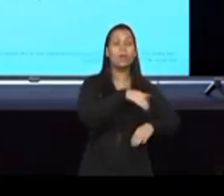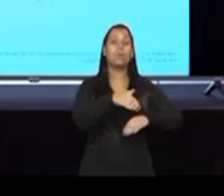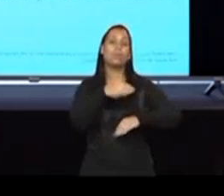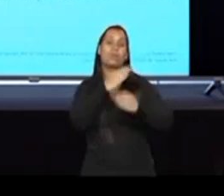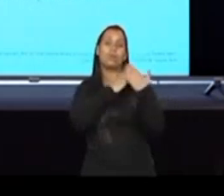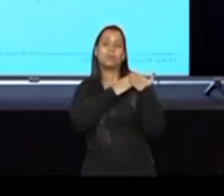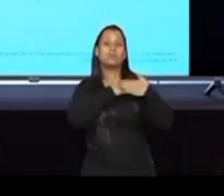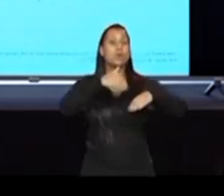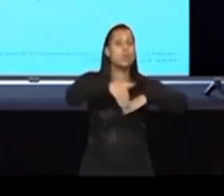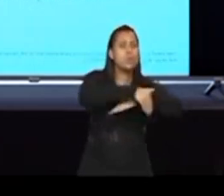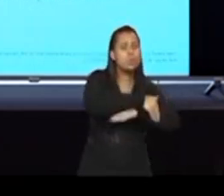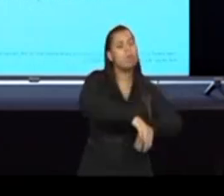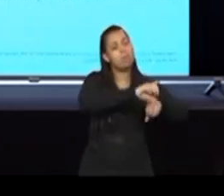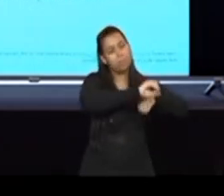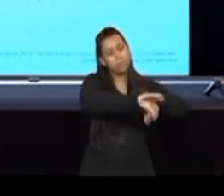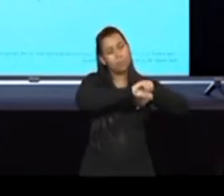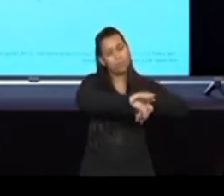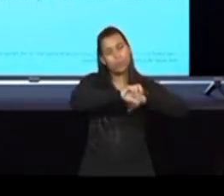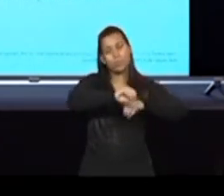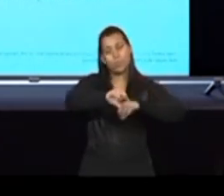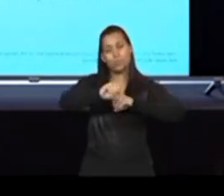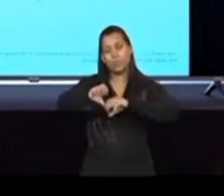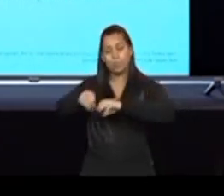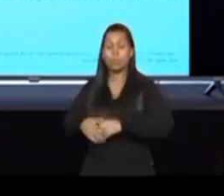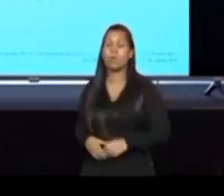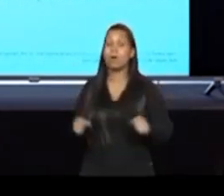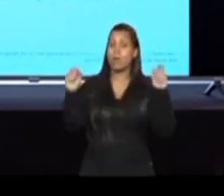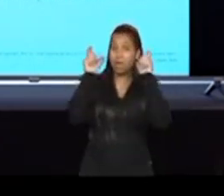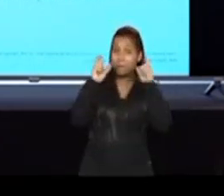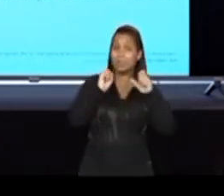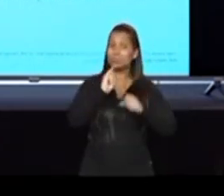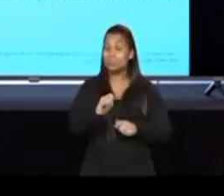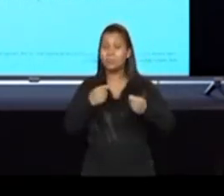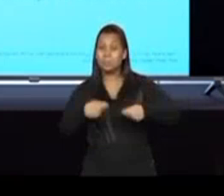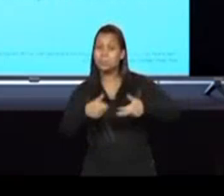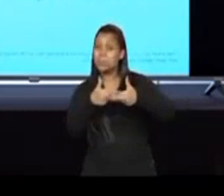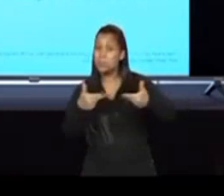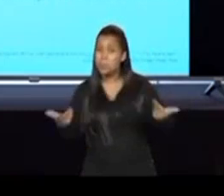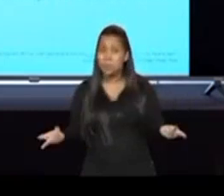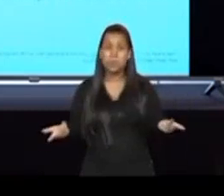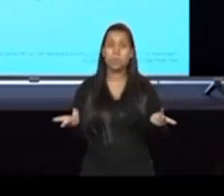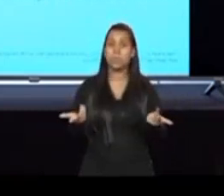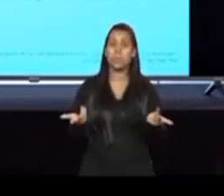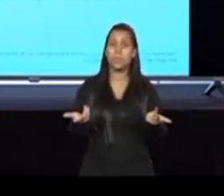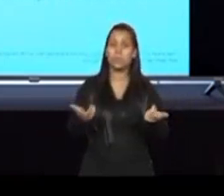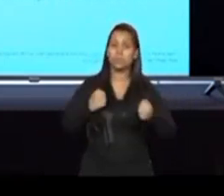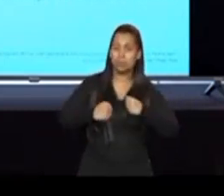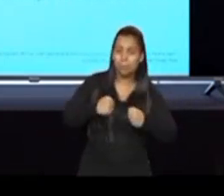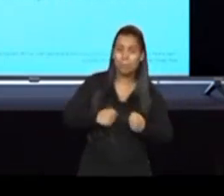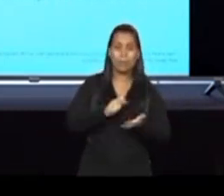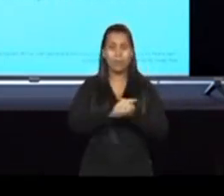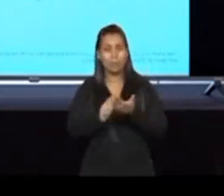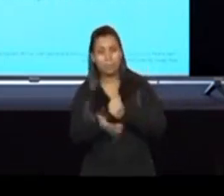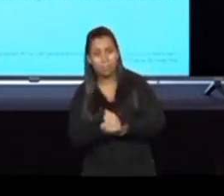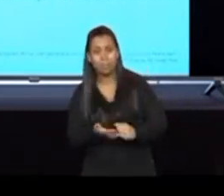uma rua, de estar orientando os moradores, de estar atento se alguém precisa de algum tipo de produto de higiene,